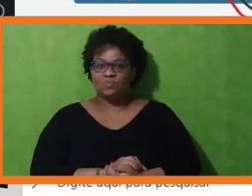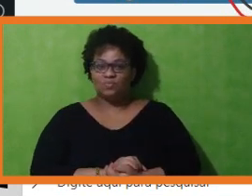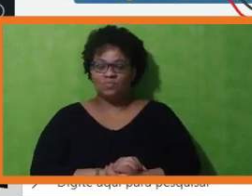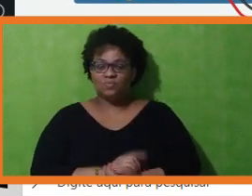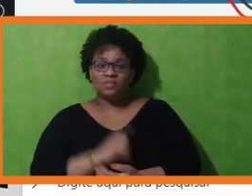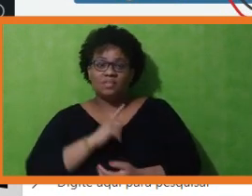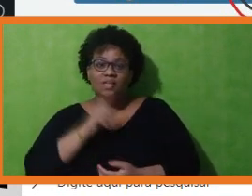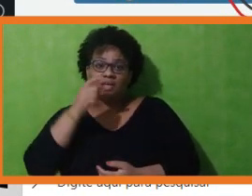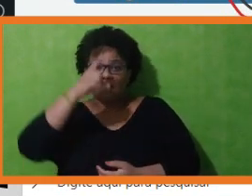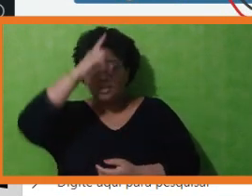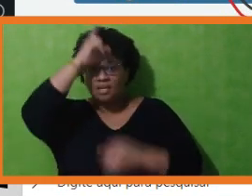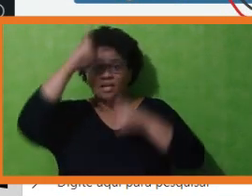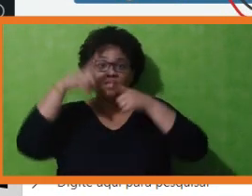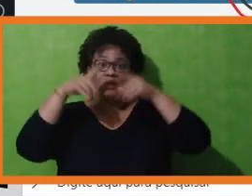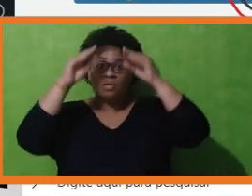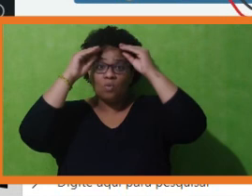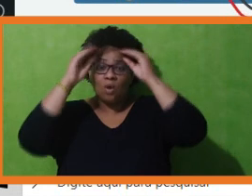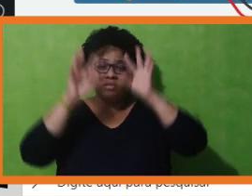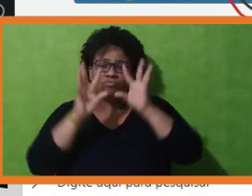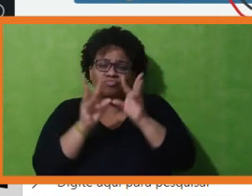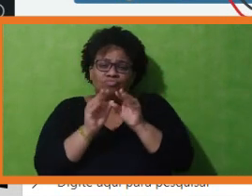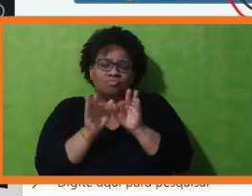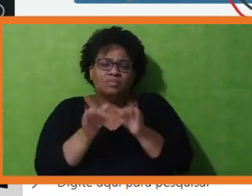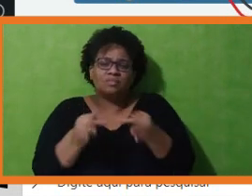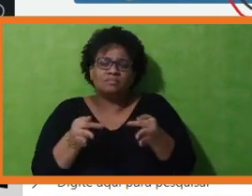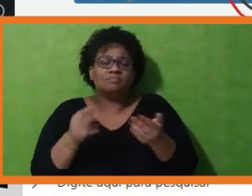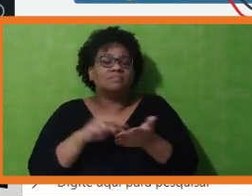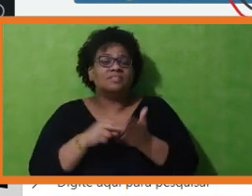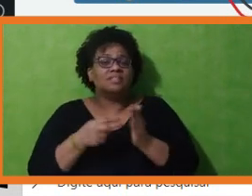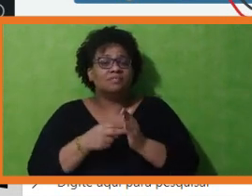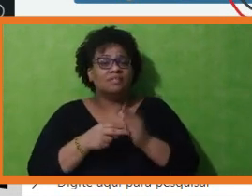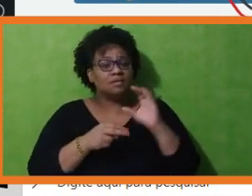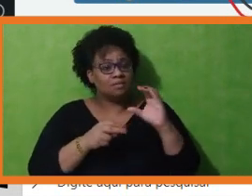então quem estava criando a linguagem, etc., fez dessa forma simplificar, que